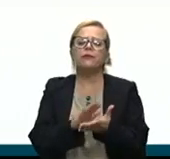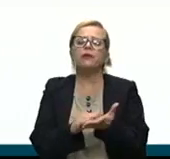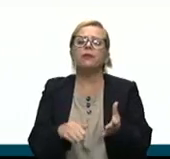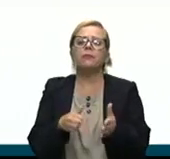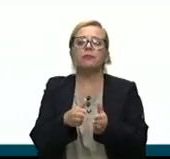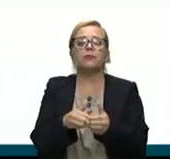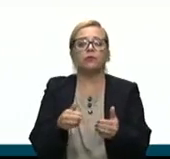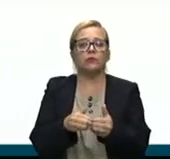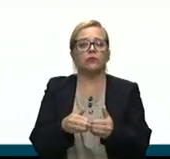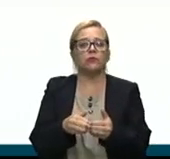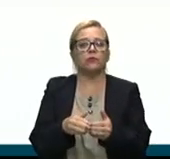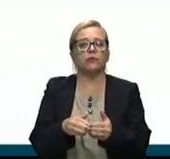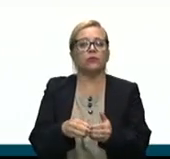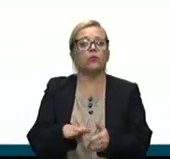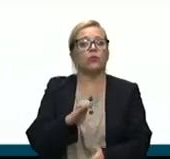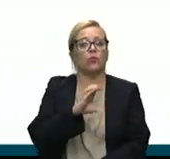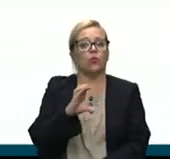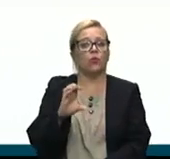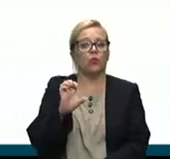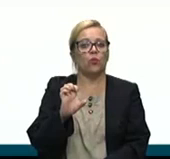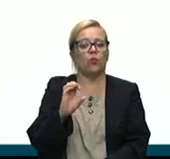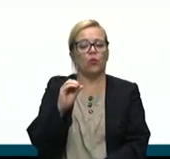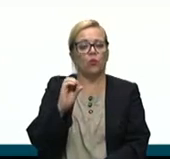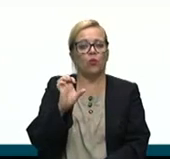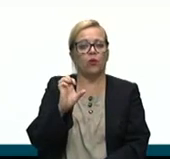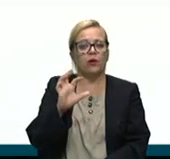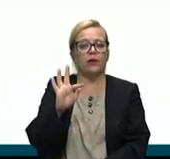o coeficiente